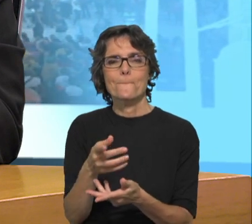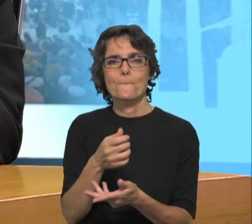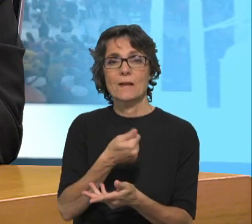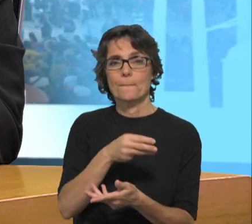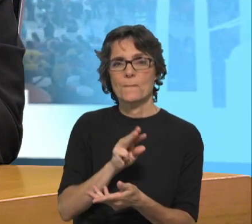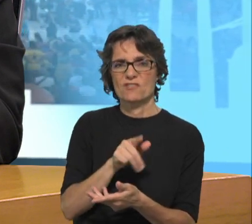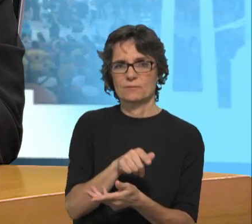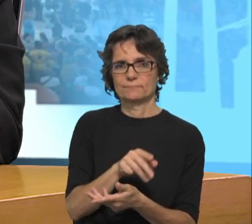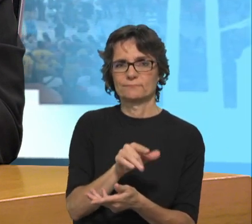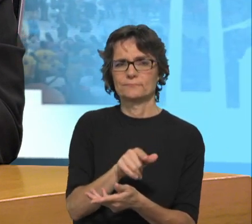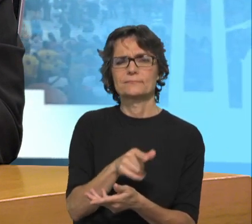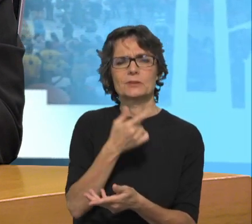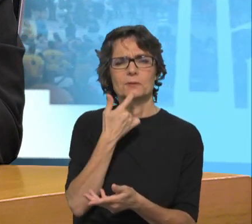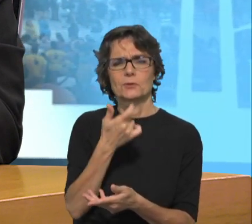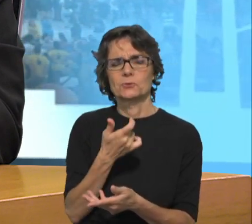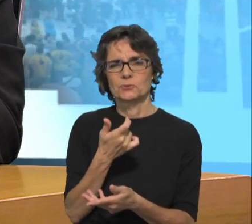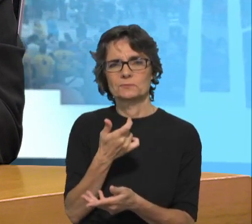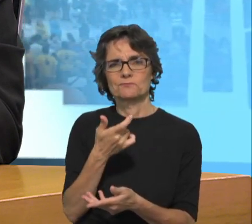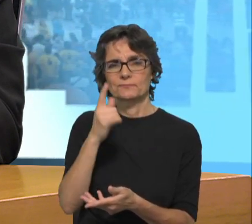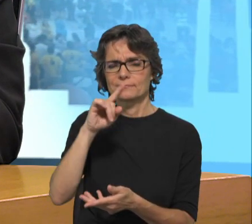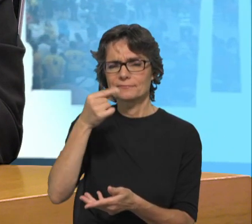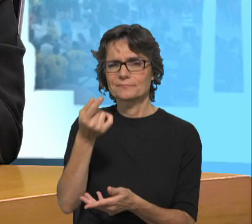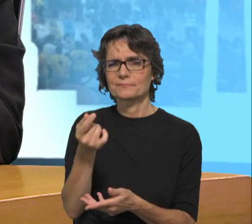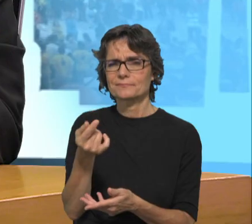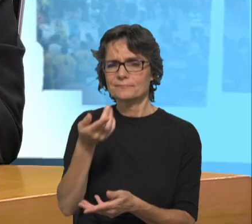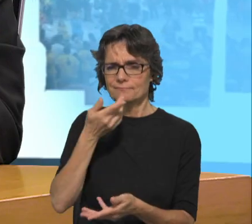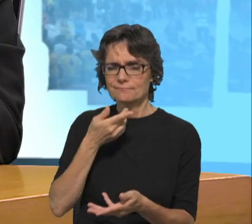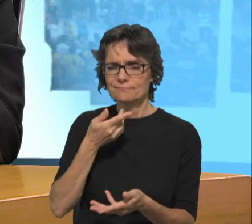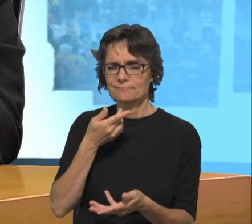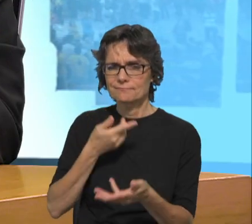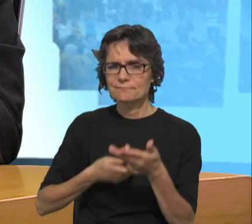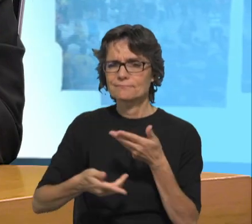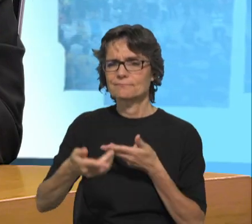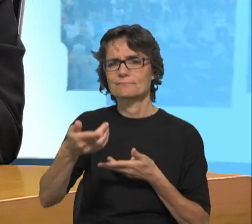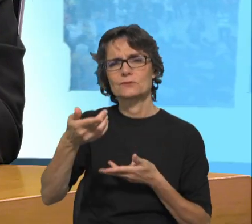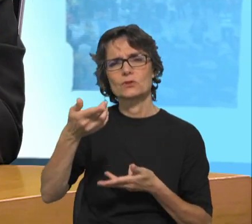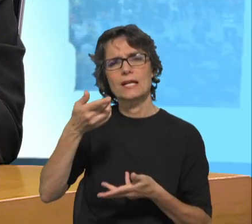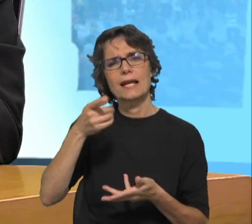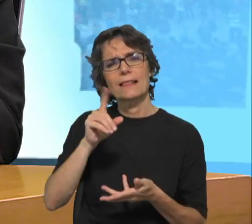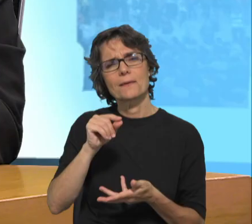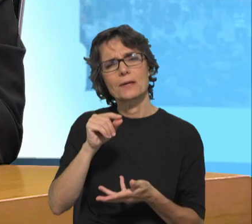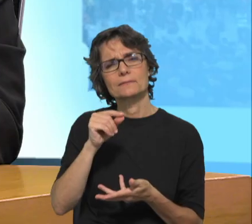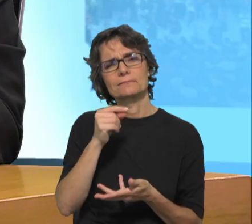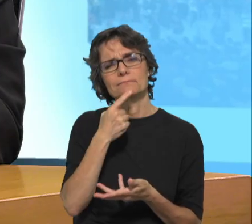Eu pergunto-lhe que capital é que se pôde receber ou que se pôde perceber da realidade juvenil na